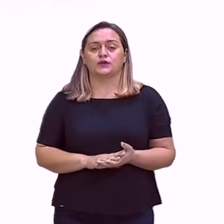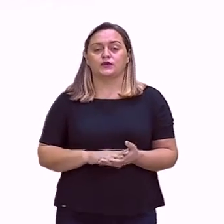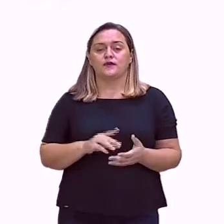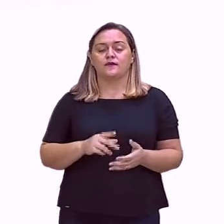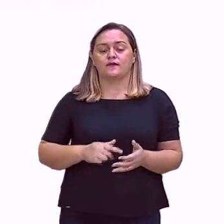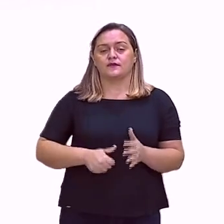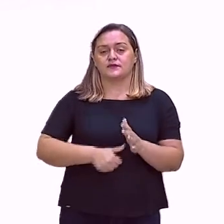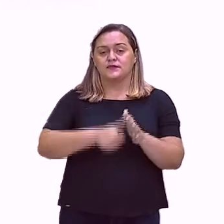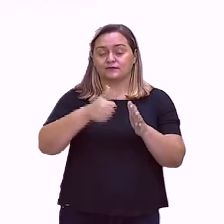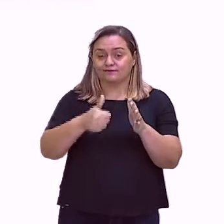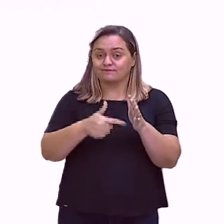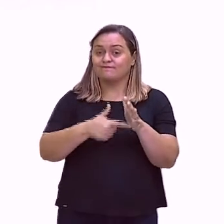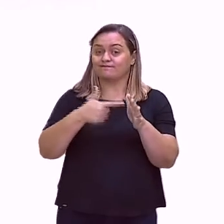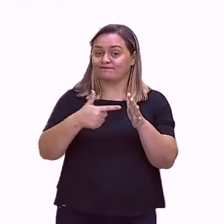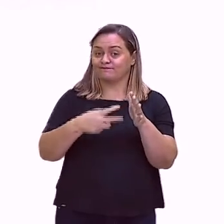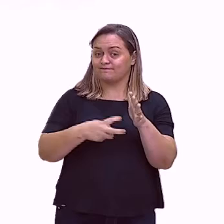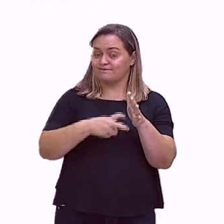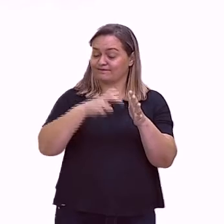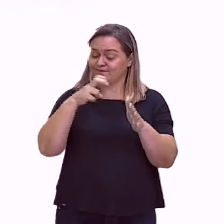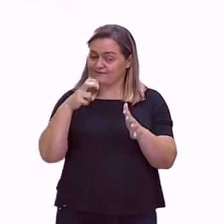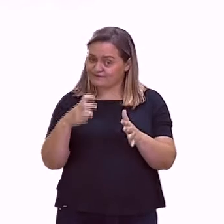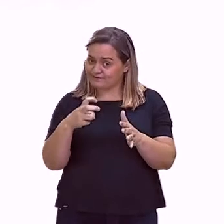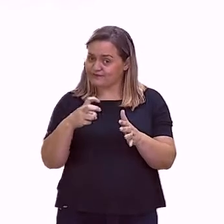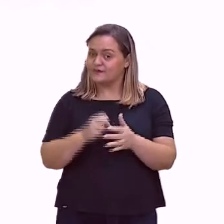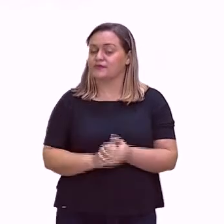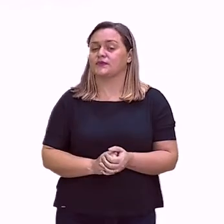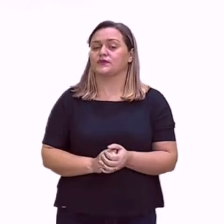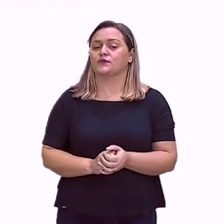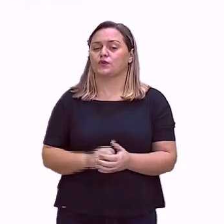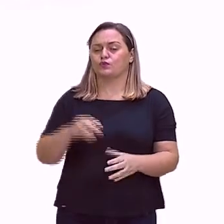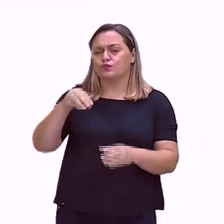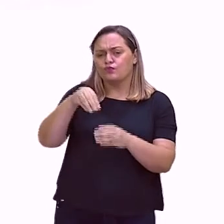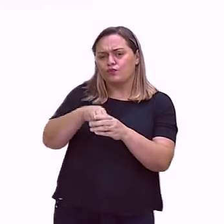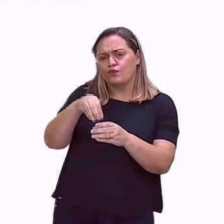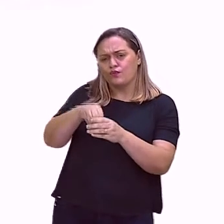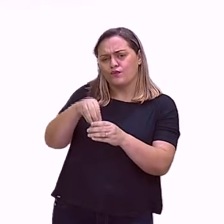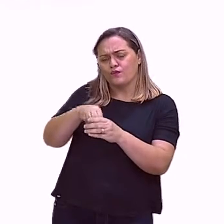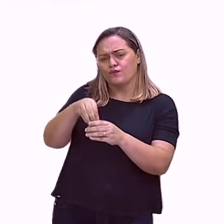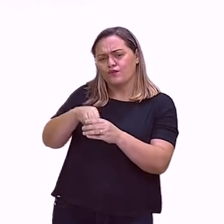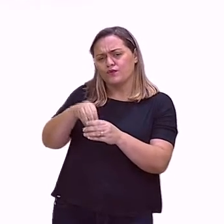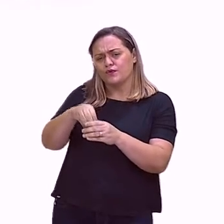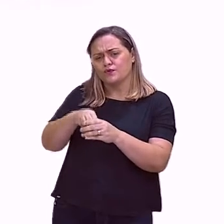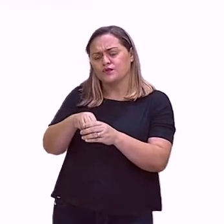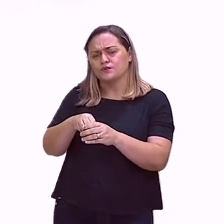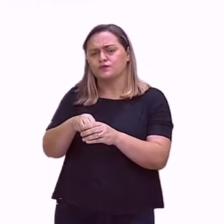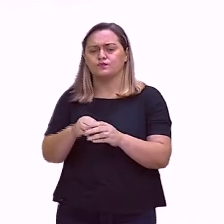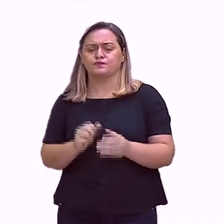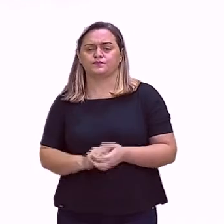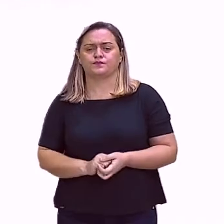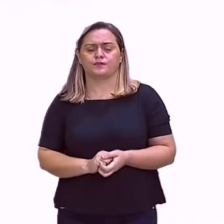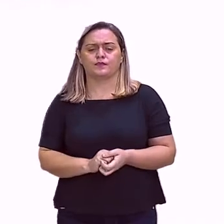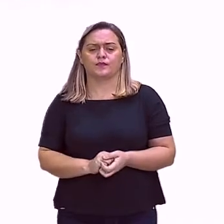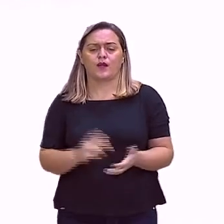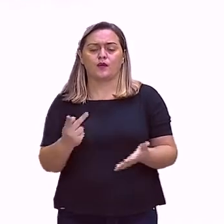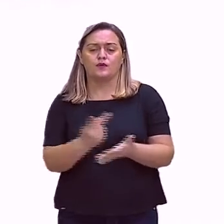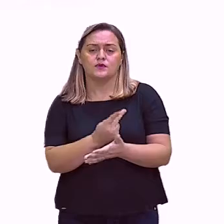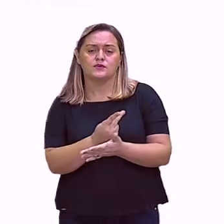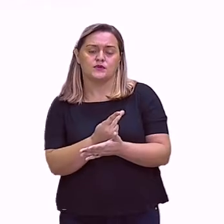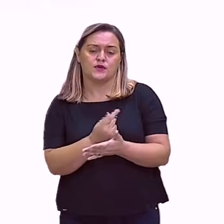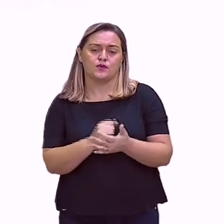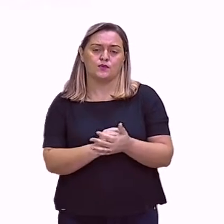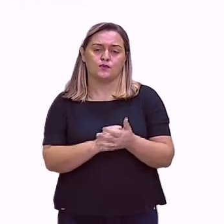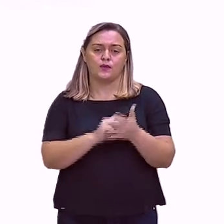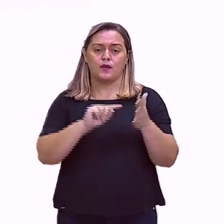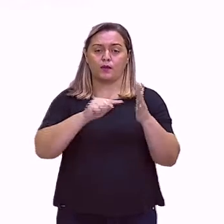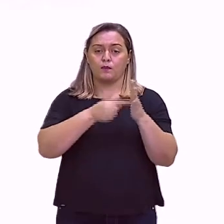125ª sessão do Comitê Olímpico Internacional, que aconteceu em Buenos Aires, Argentina, no